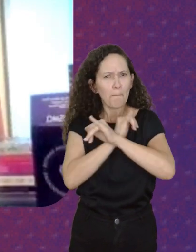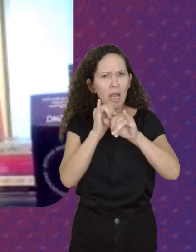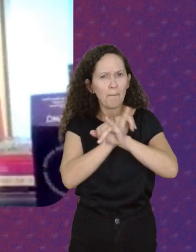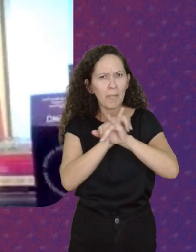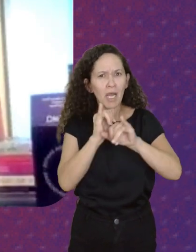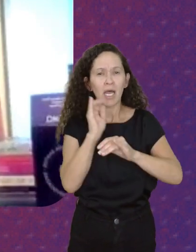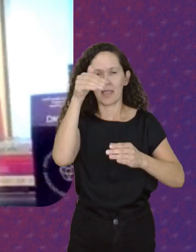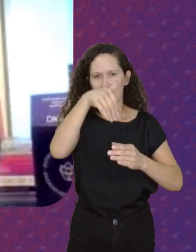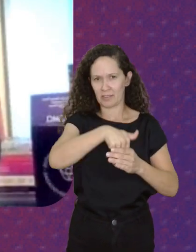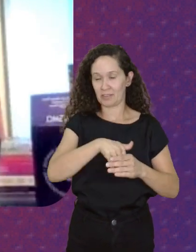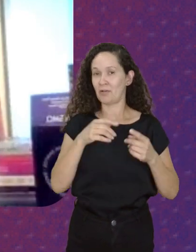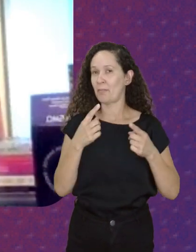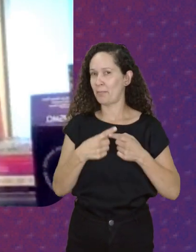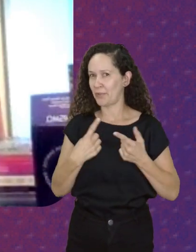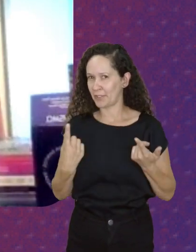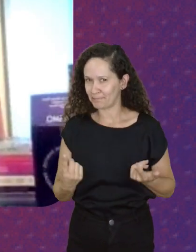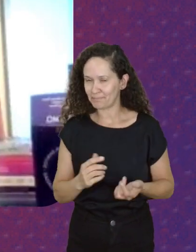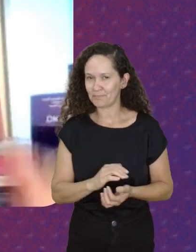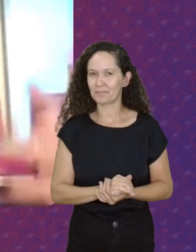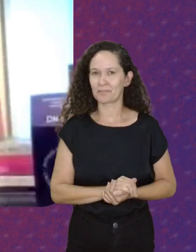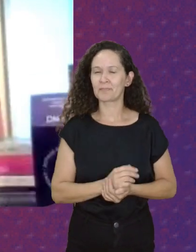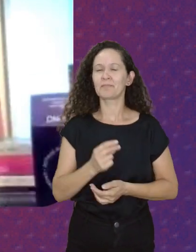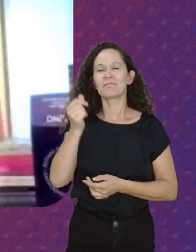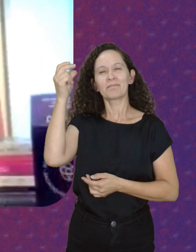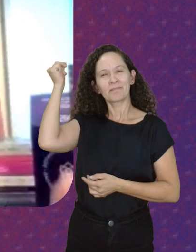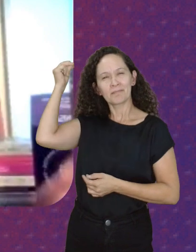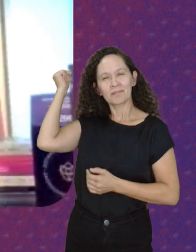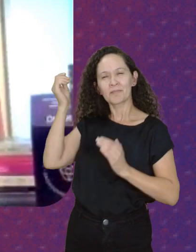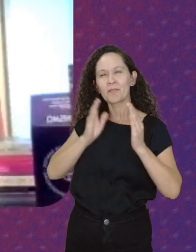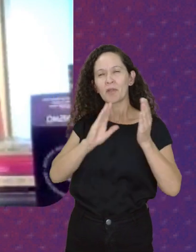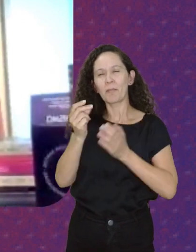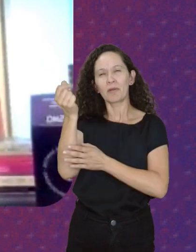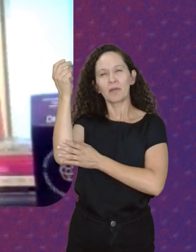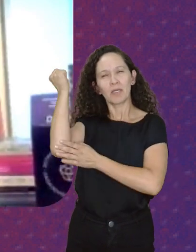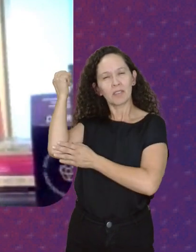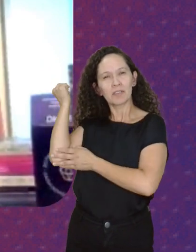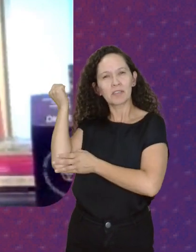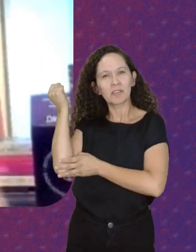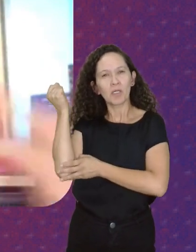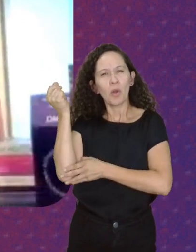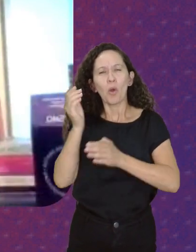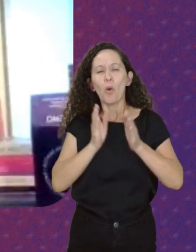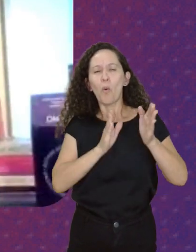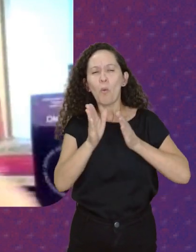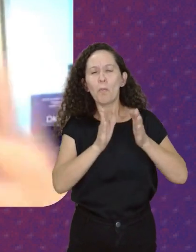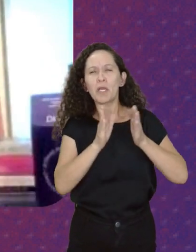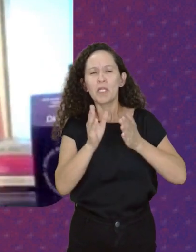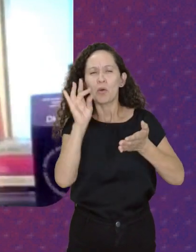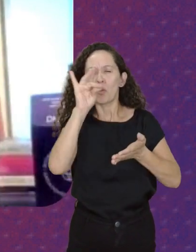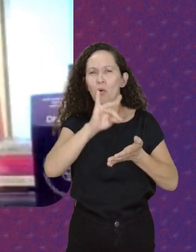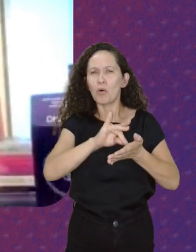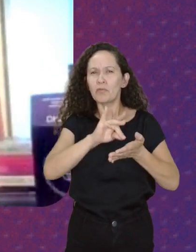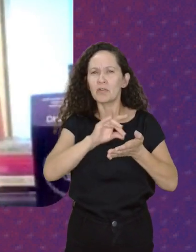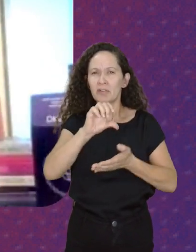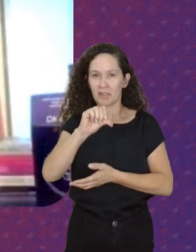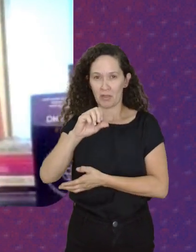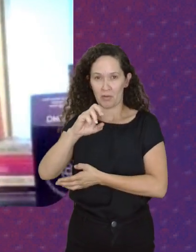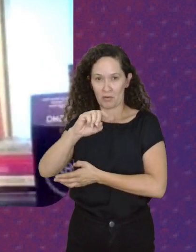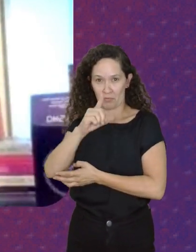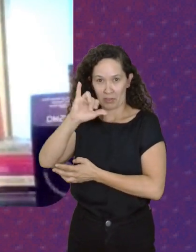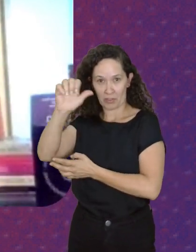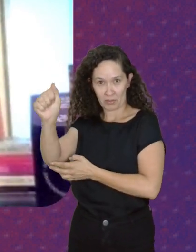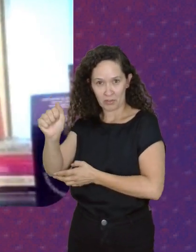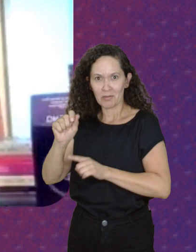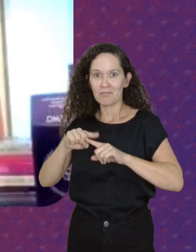propaganda eleitoral. Por quê? Antigamente, a propaganda eleitoral, oficial durava 90 dias, mas aí ela